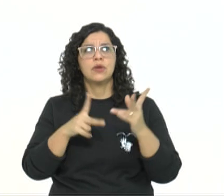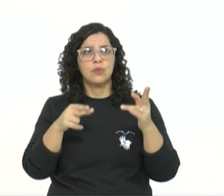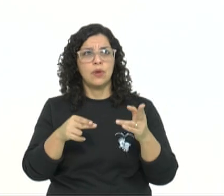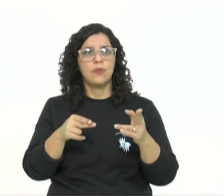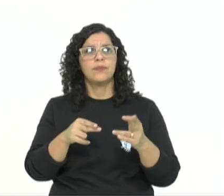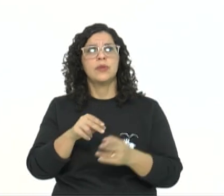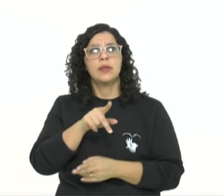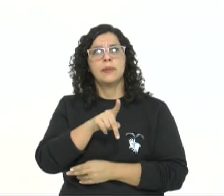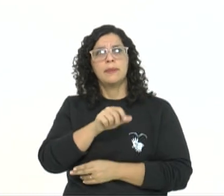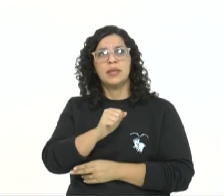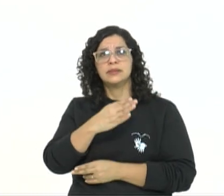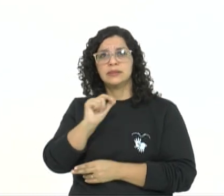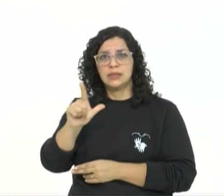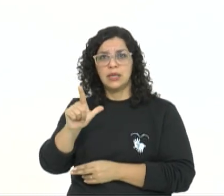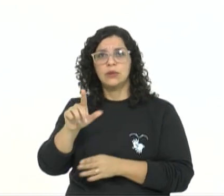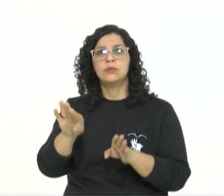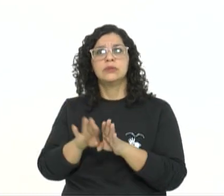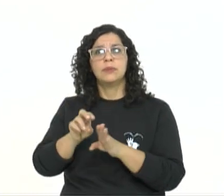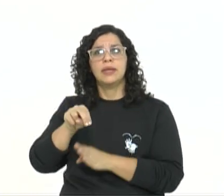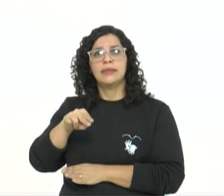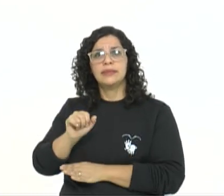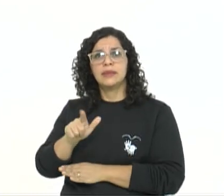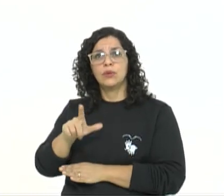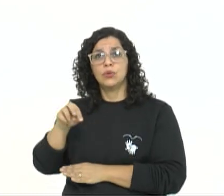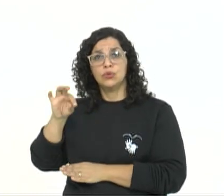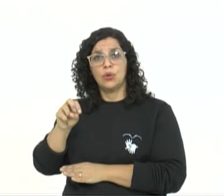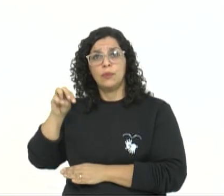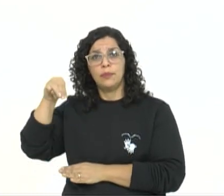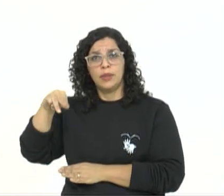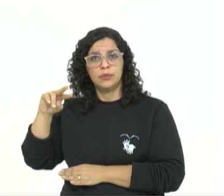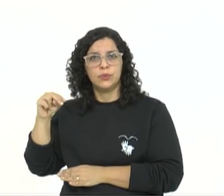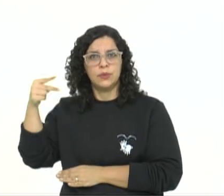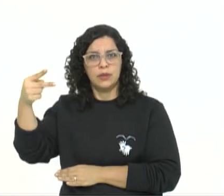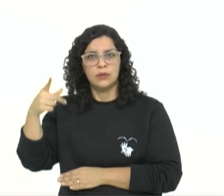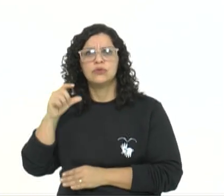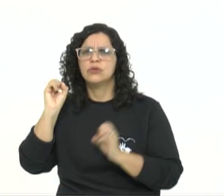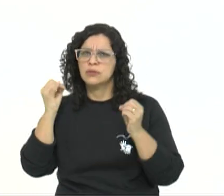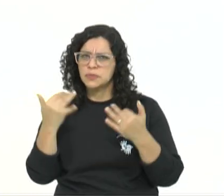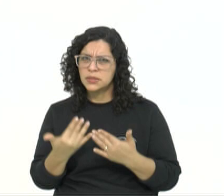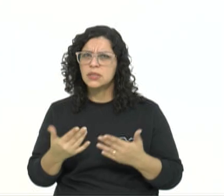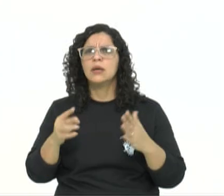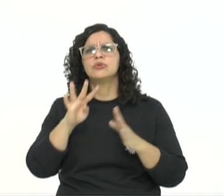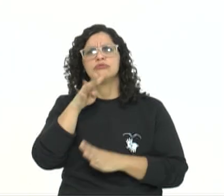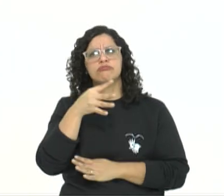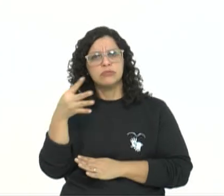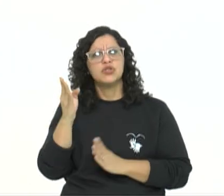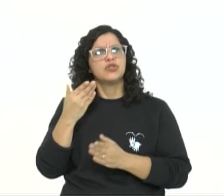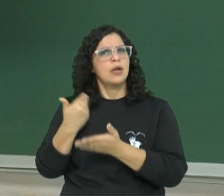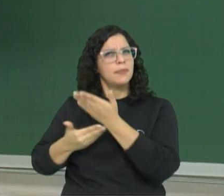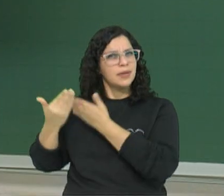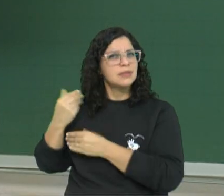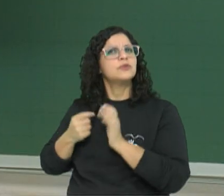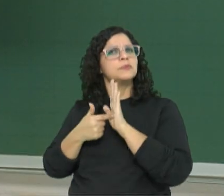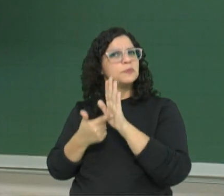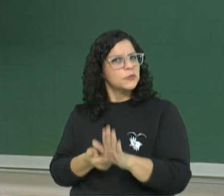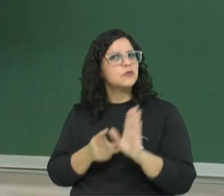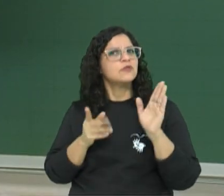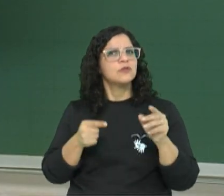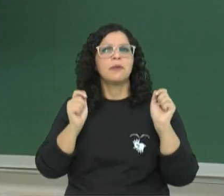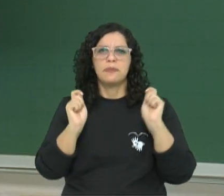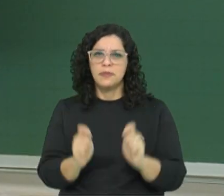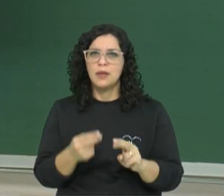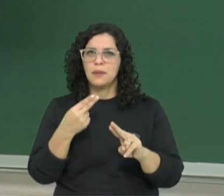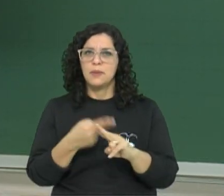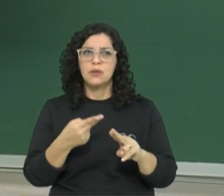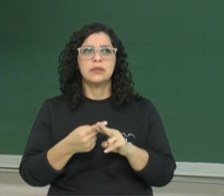é o Pascal e o Newton por metro quadrado, certo? Nós tínhamos que conversar sobre as unidades usuais, que pode aparecer aí, né?